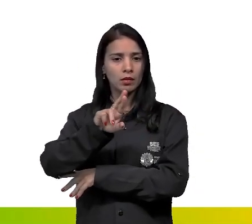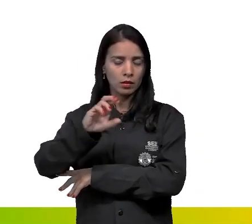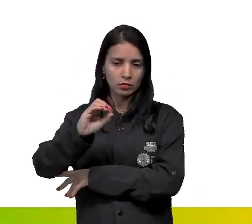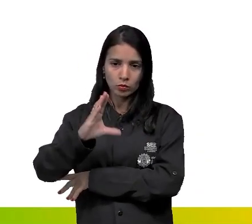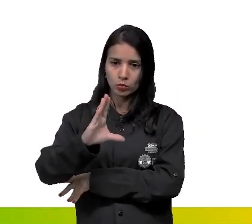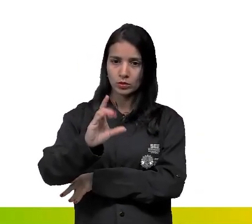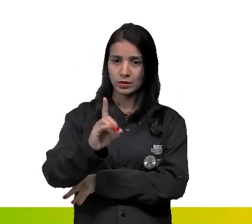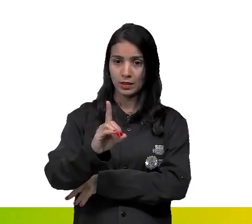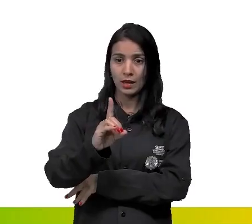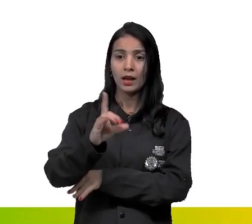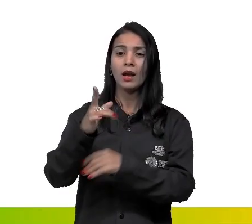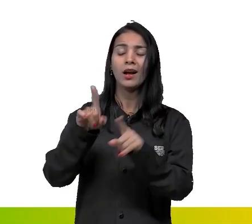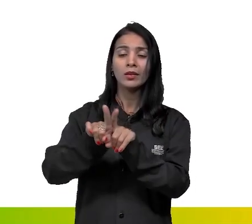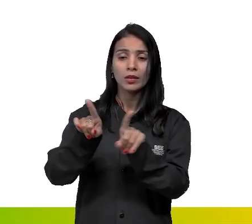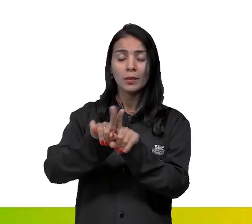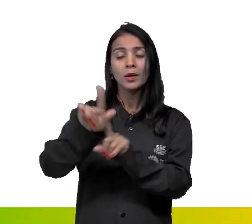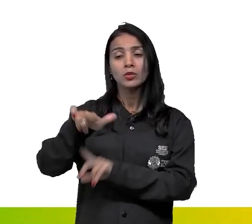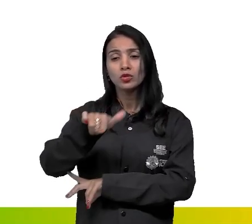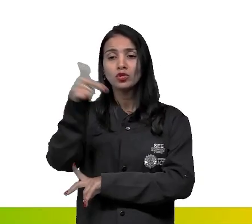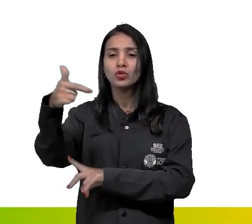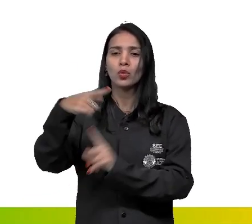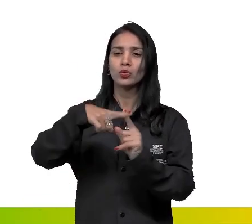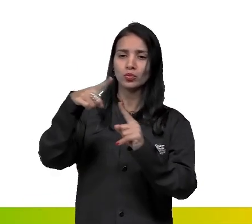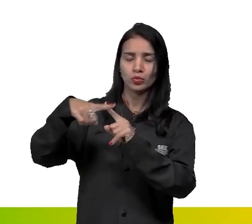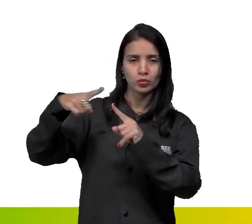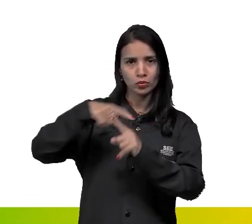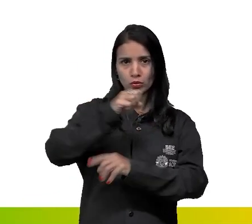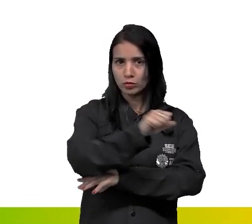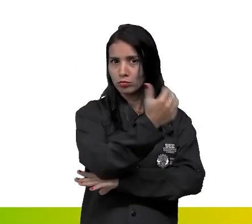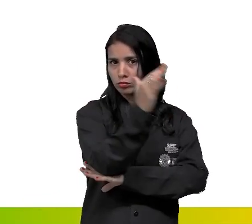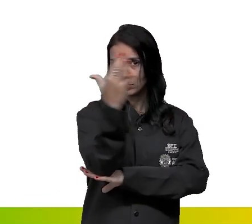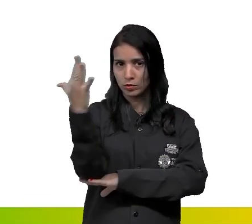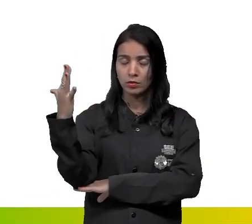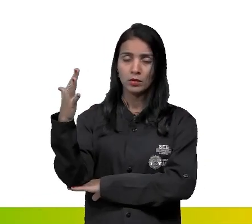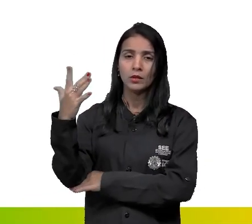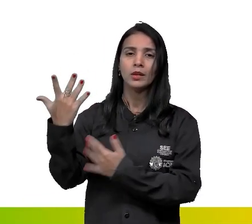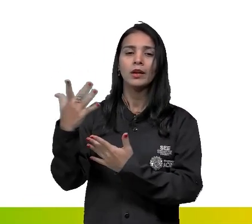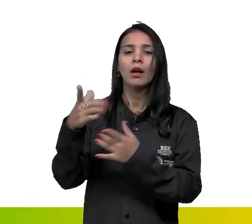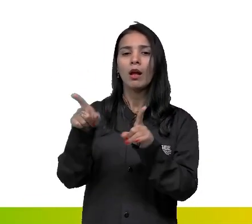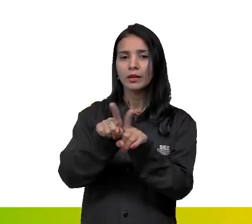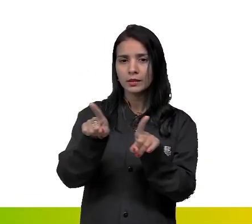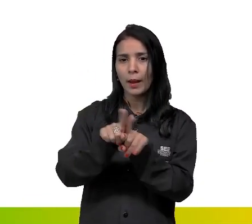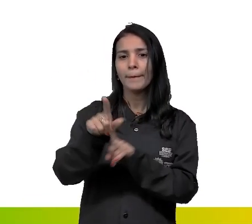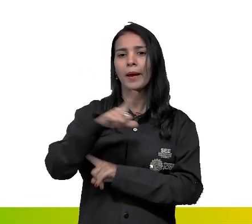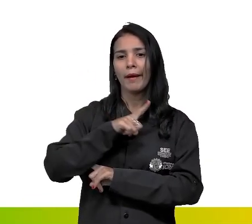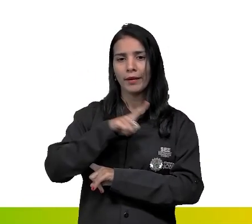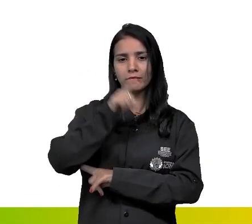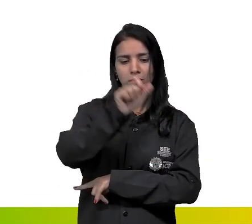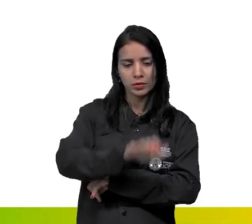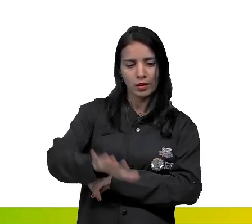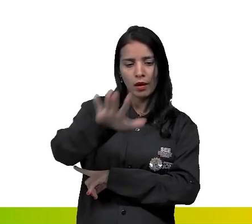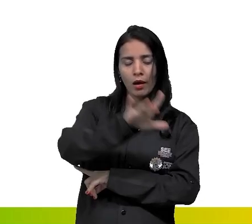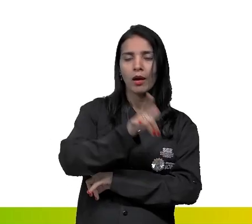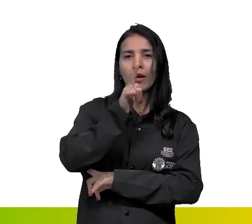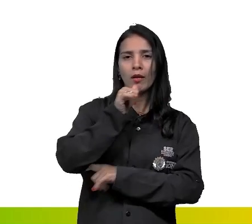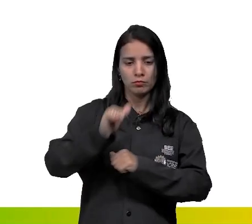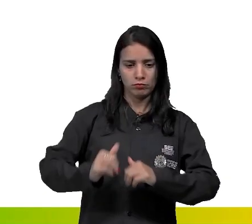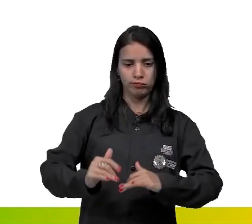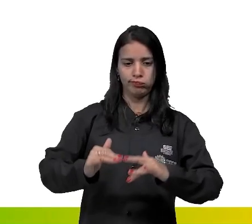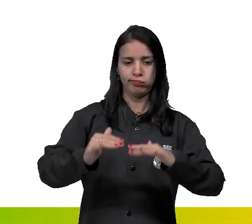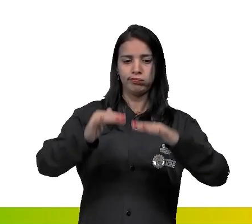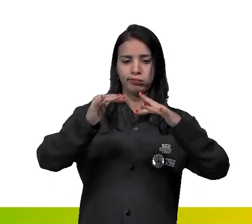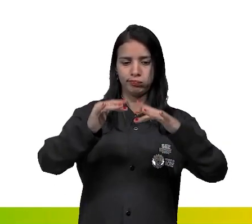de um outro bioma, de uma outra floresta, que é o cerrado, e também tem a presença dessas áreas alagadiças, que são chamadas